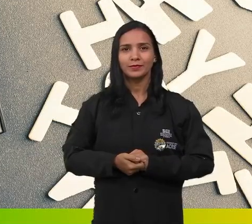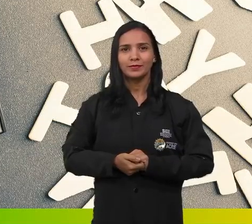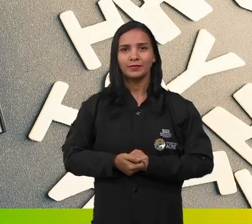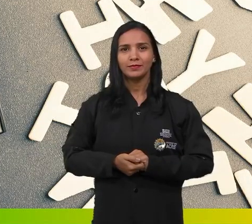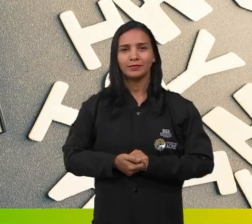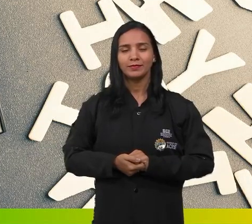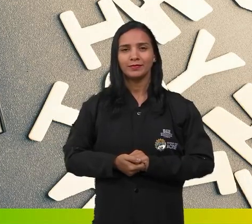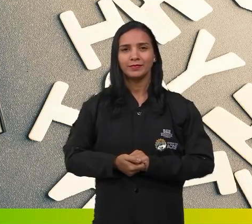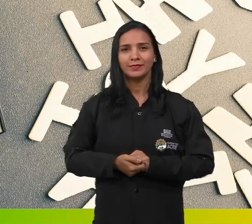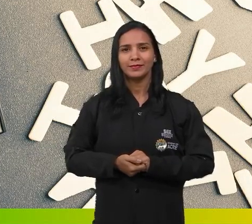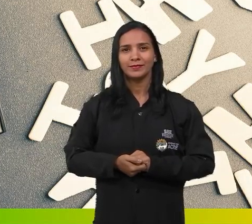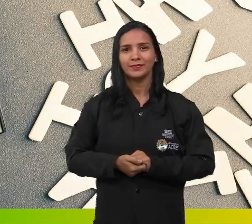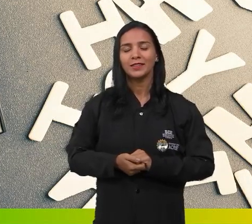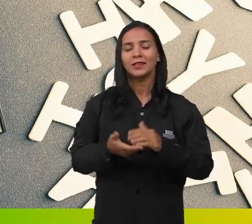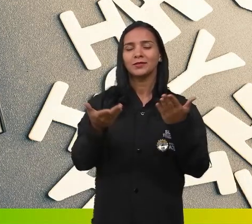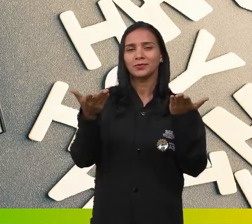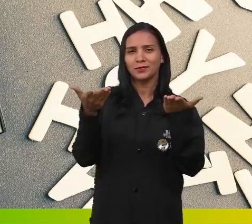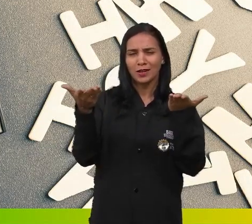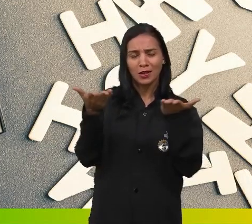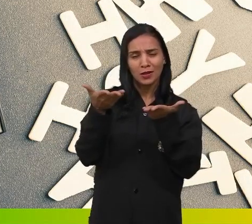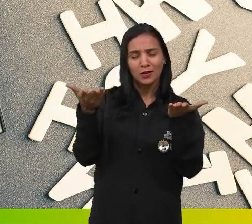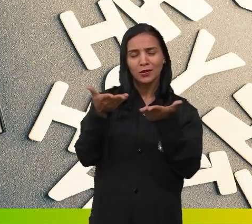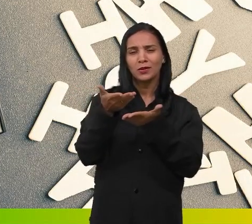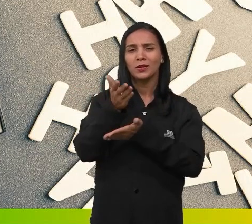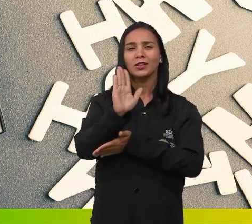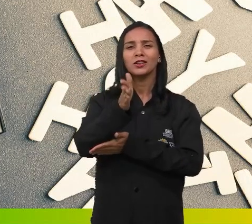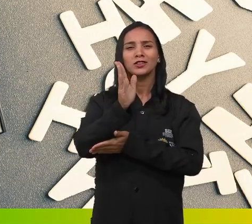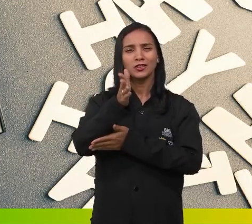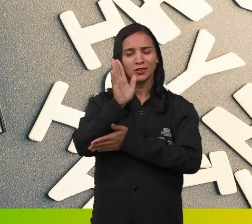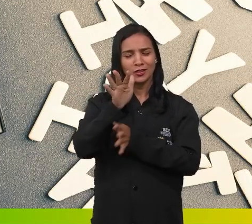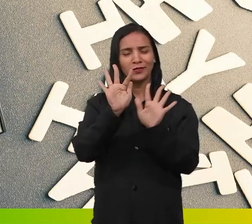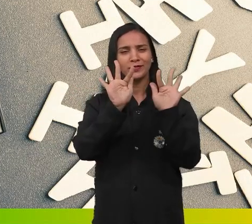vamos finalizar a nossa aula com uma breve